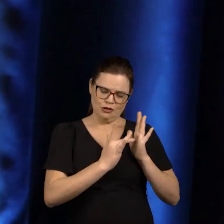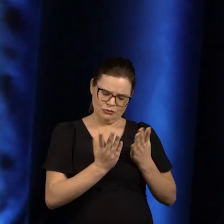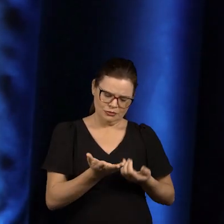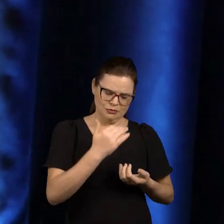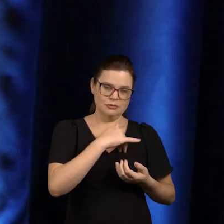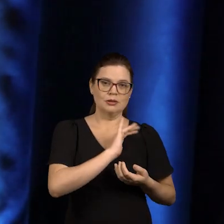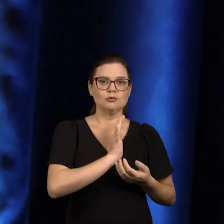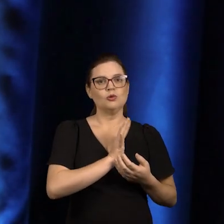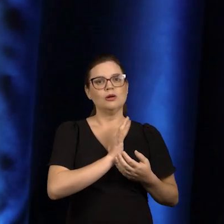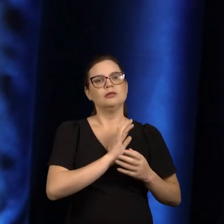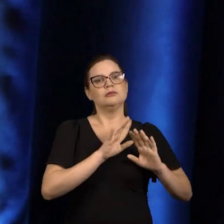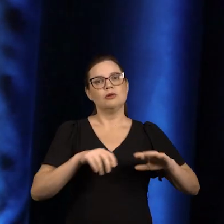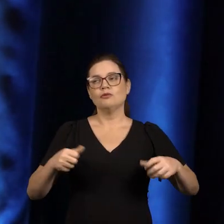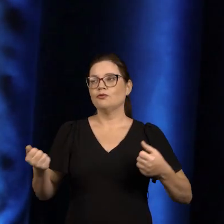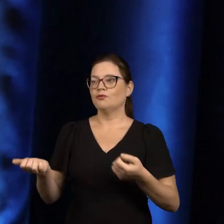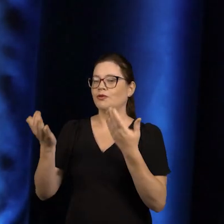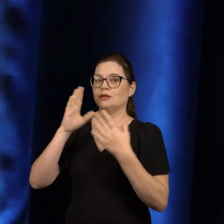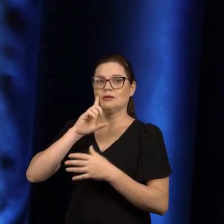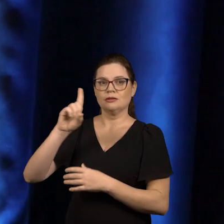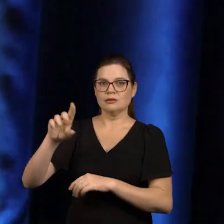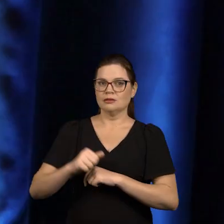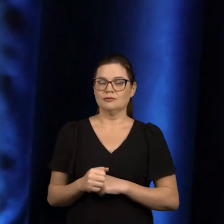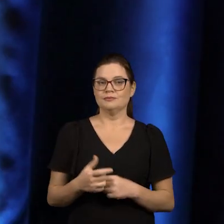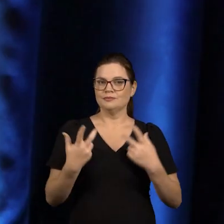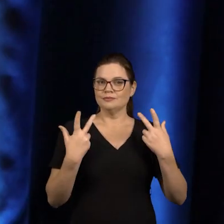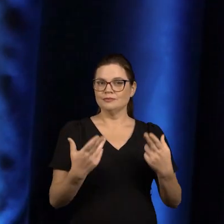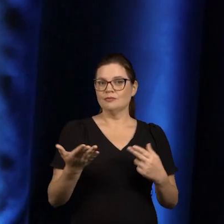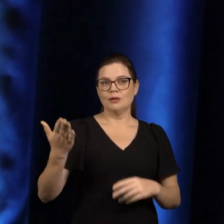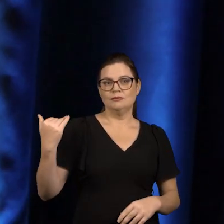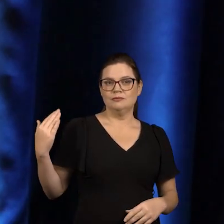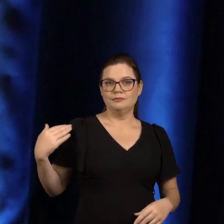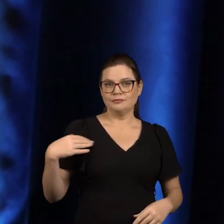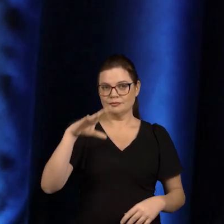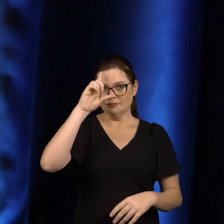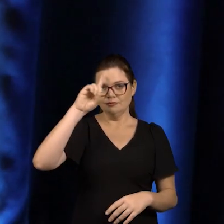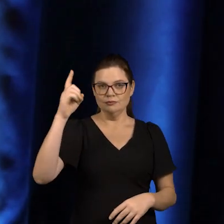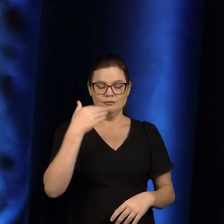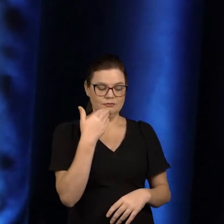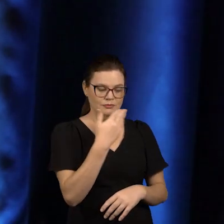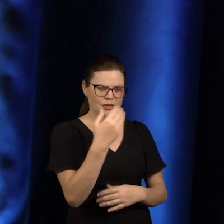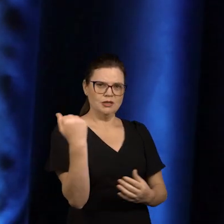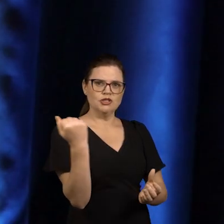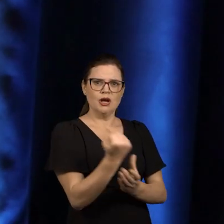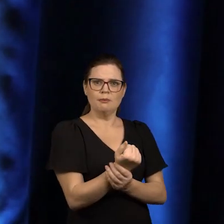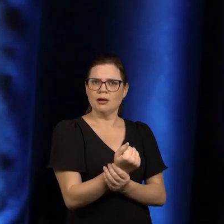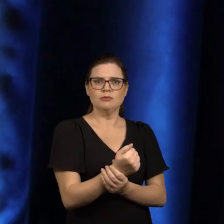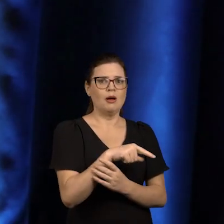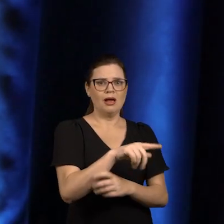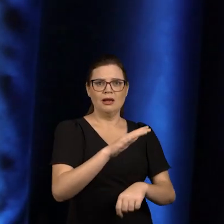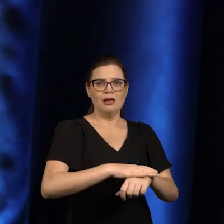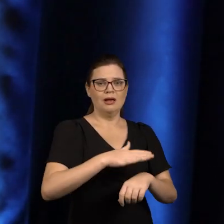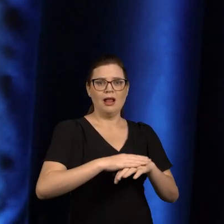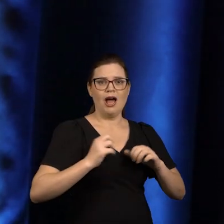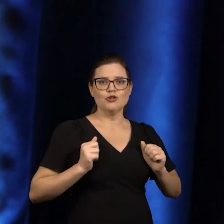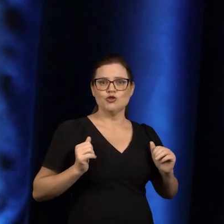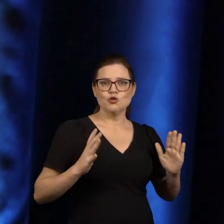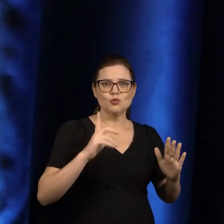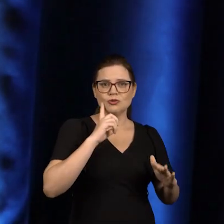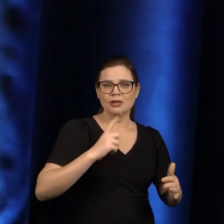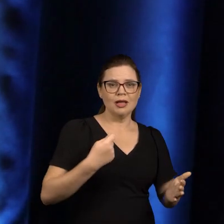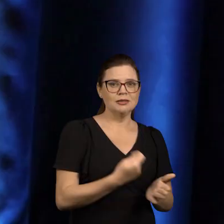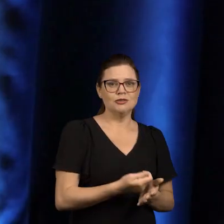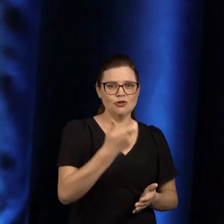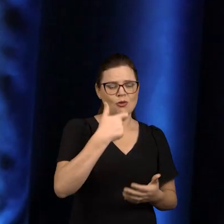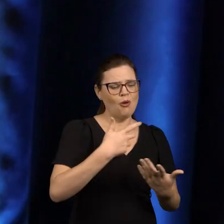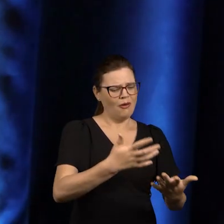entendido isso. Por isso, como você disse, Deus não pediu, mas nesse sentimento de gratidão, eu quero ter uma vida